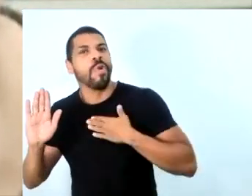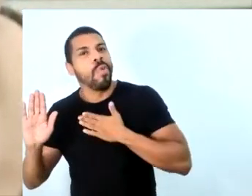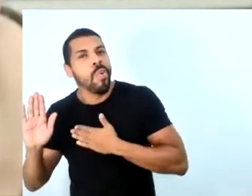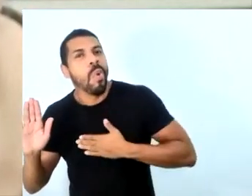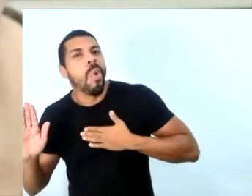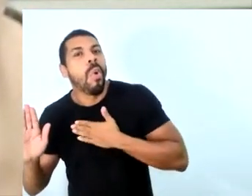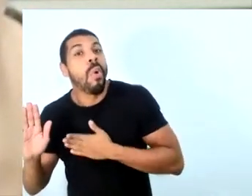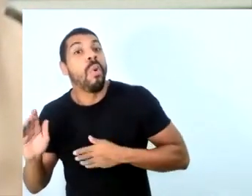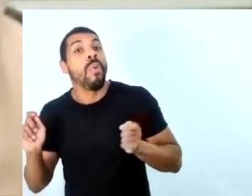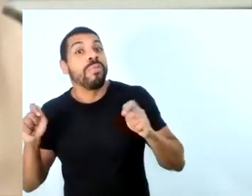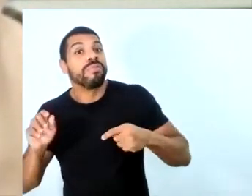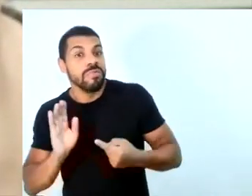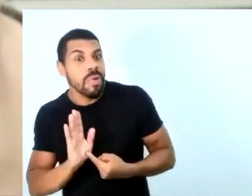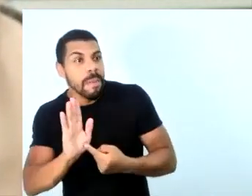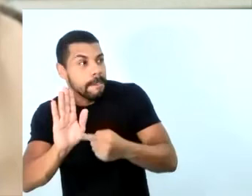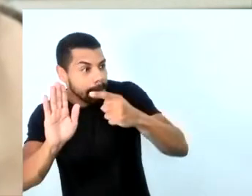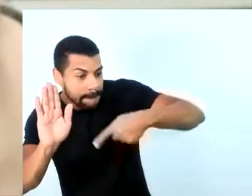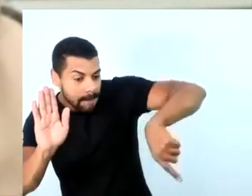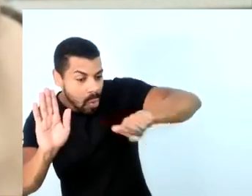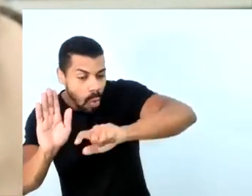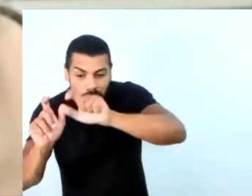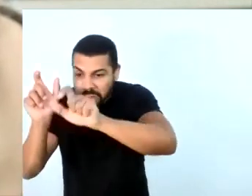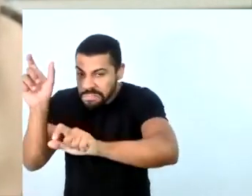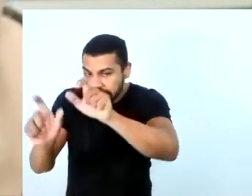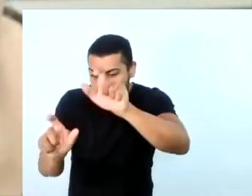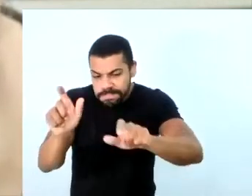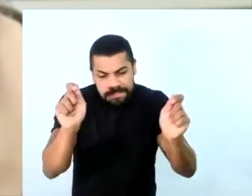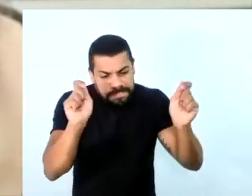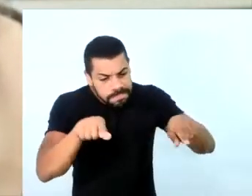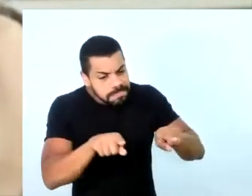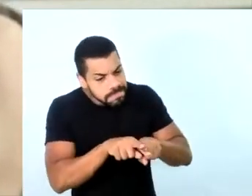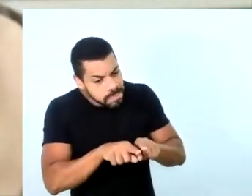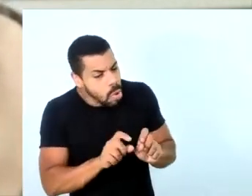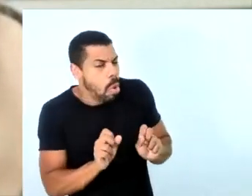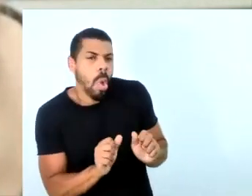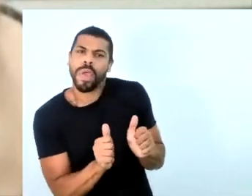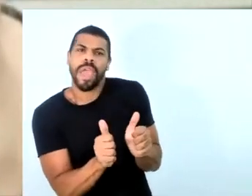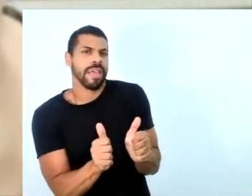faço isso, eu mostro para outras meninas que vieram de onde eu vim que é possível.